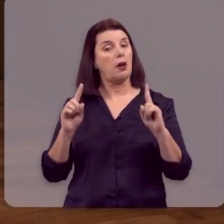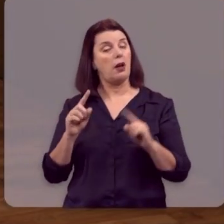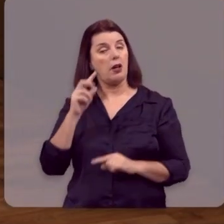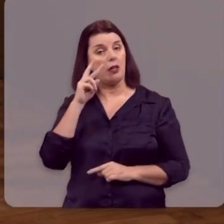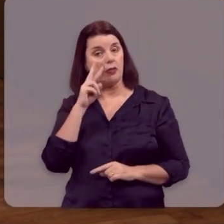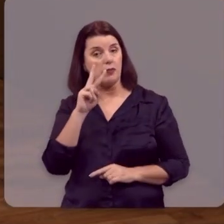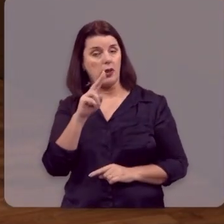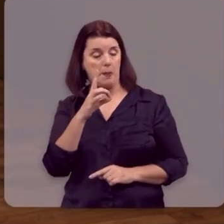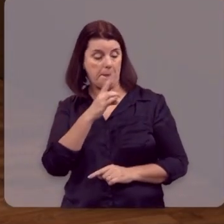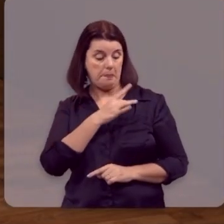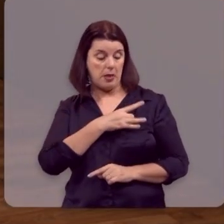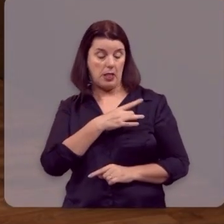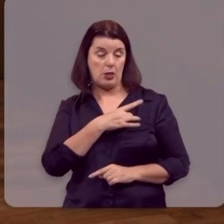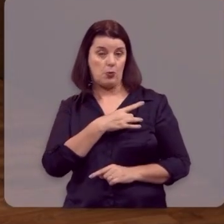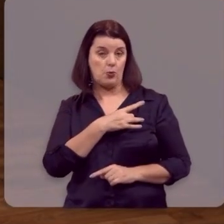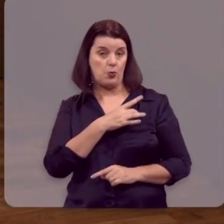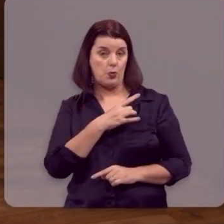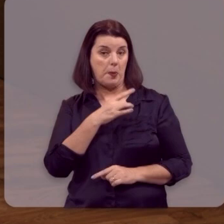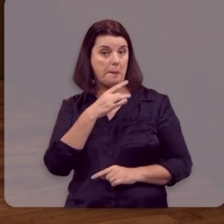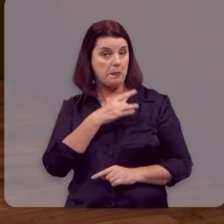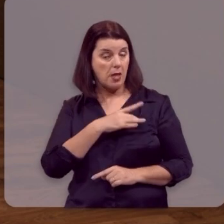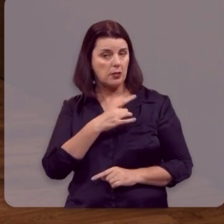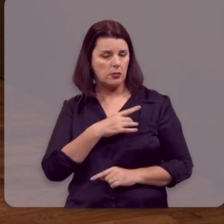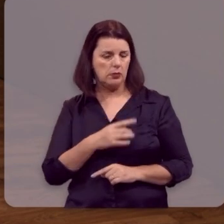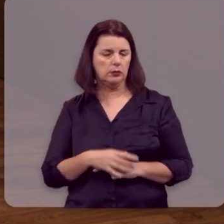note você que o medo